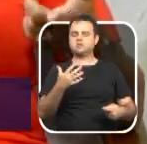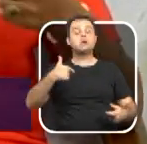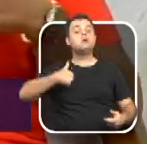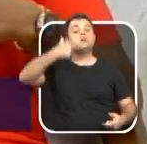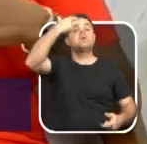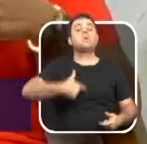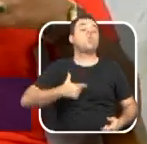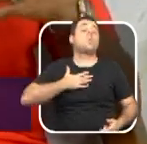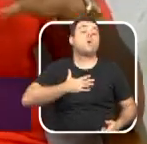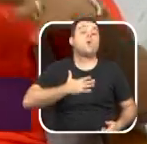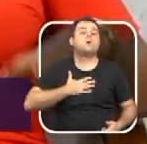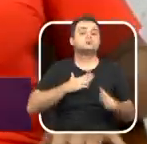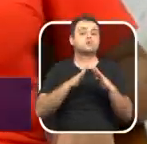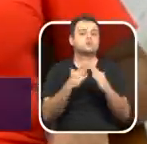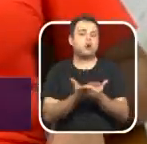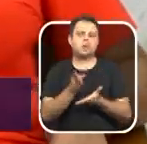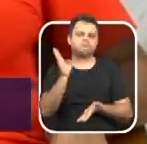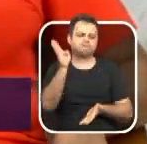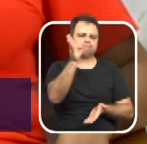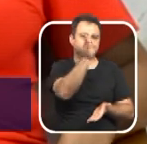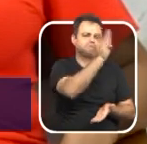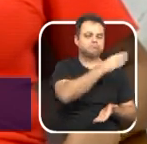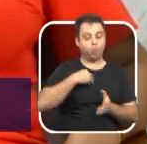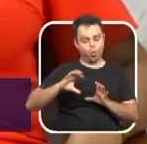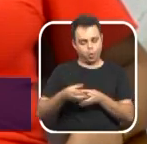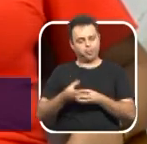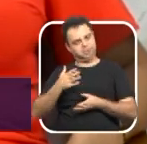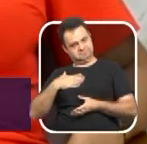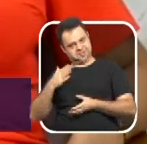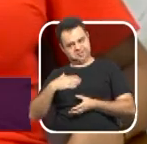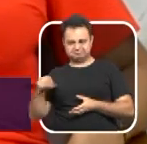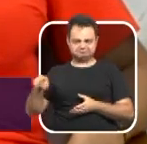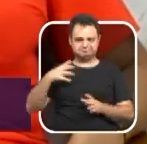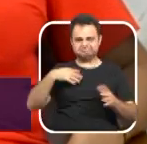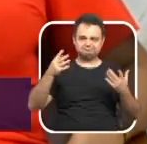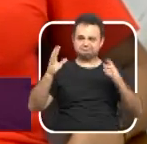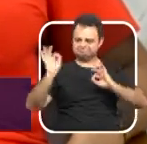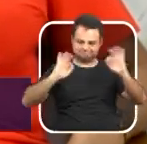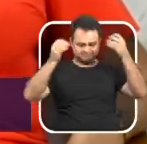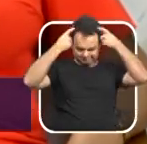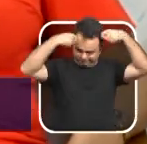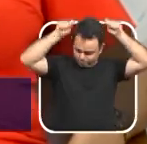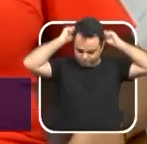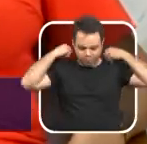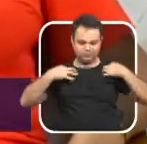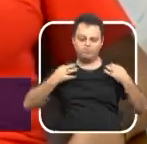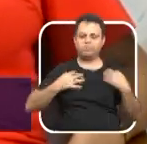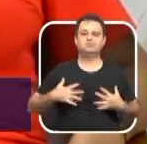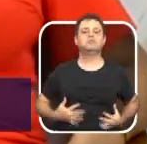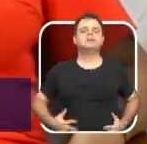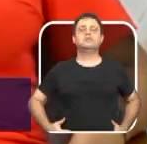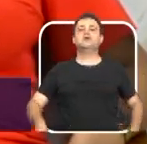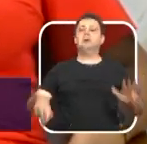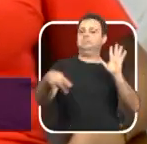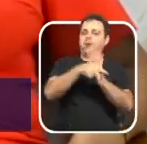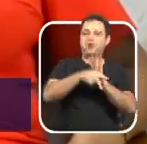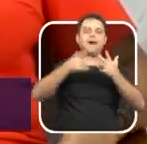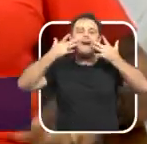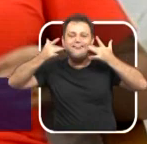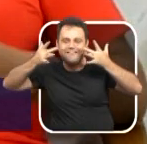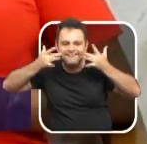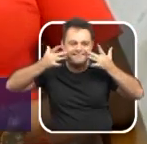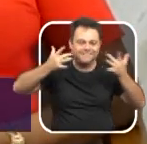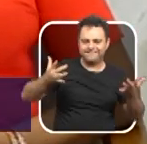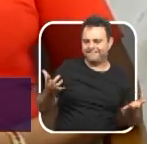eles colocam, se coloca roupinha, se tem que ficar, né, do lado da criança, fica, porque o